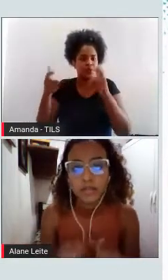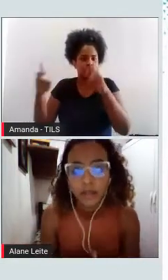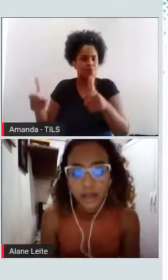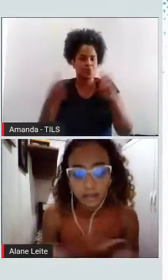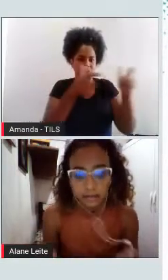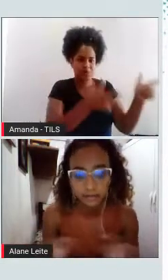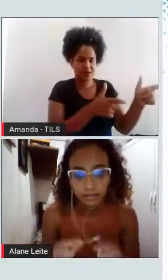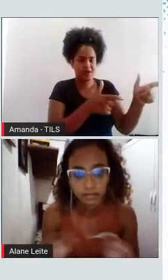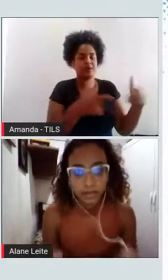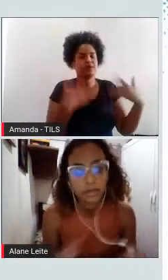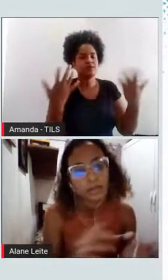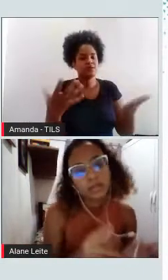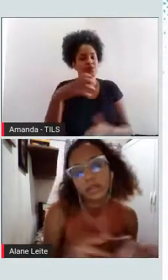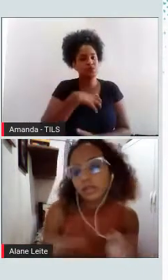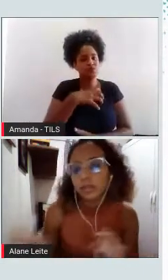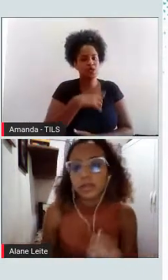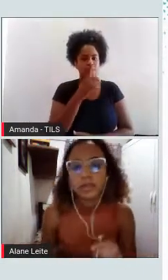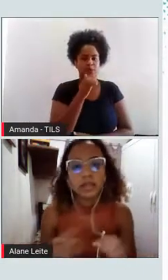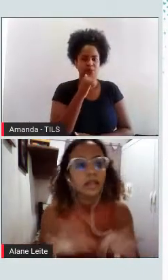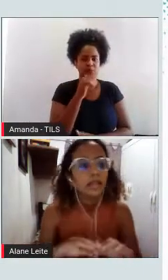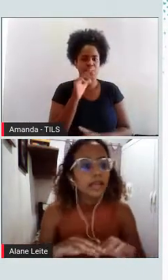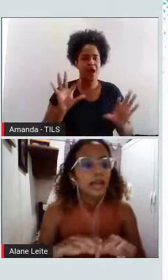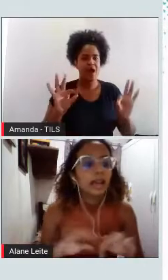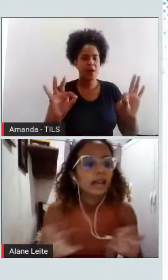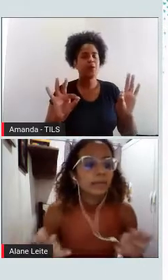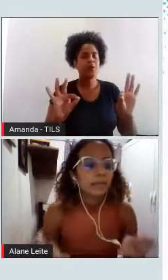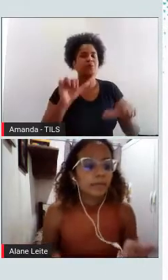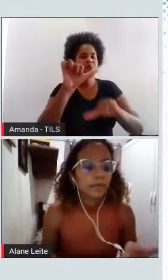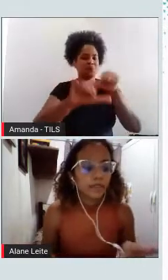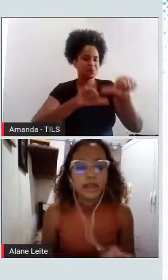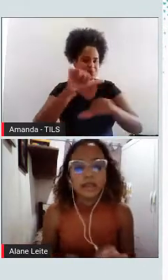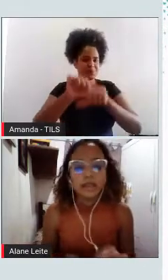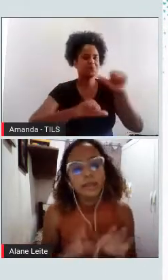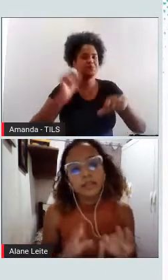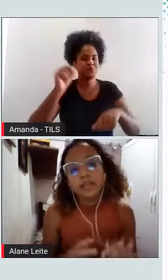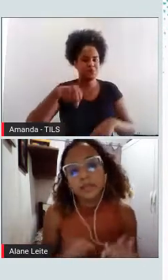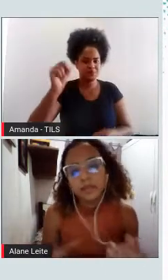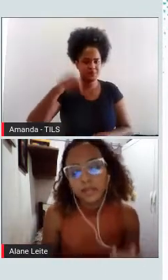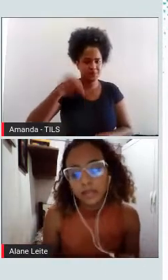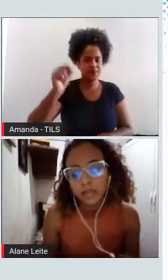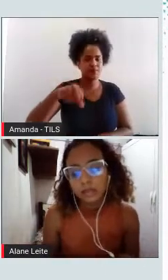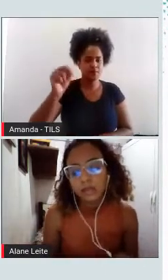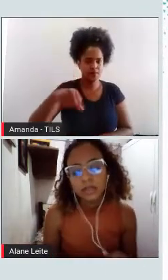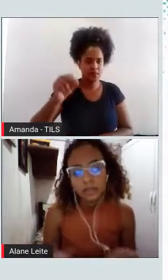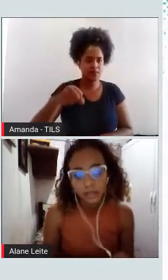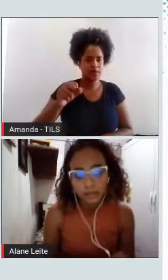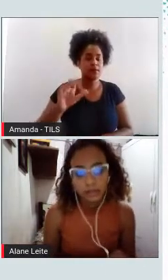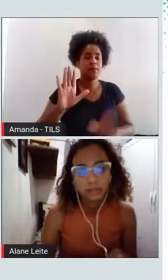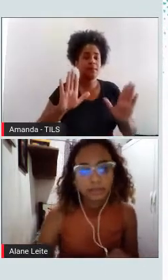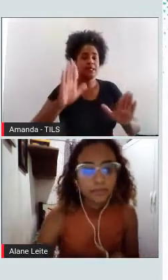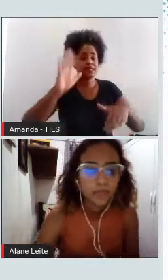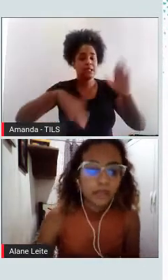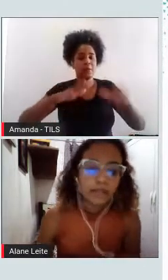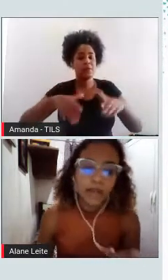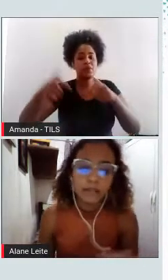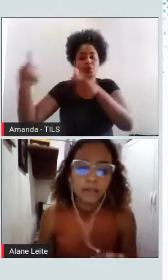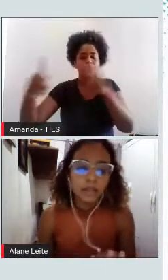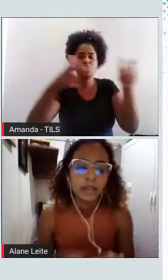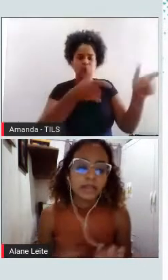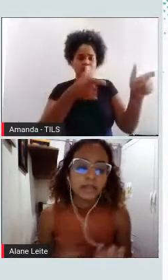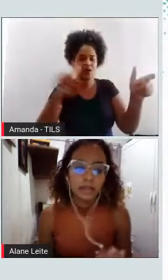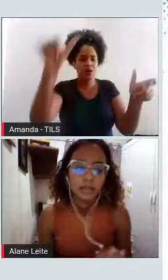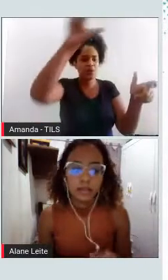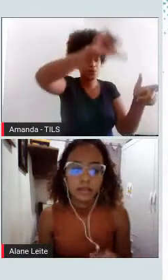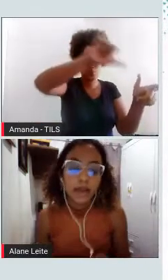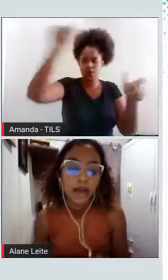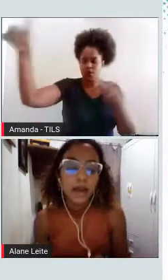pode variar, porque ela pode ser redonda, pode ser quadrada, ela vai depender do recipiente. A forma